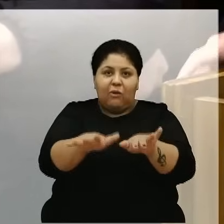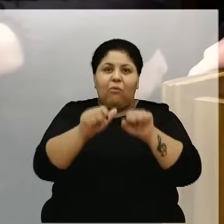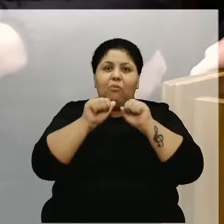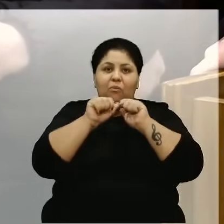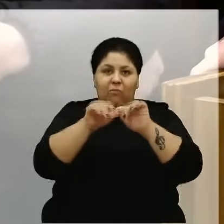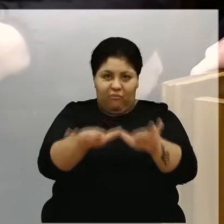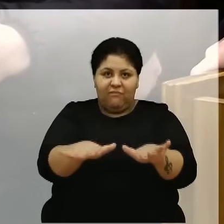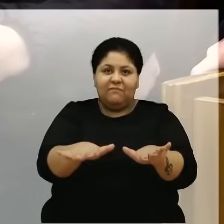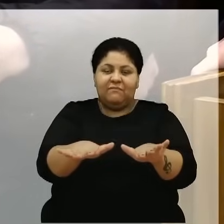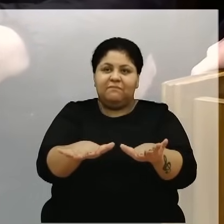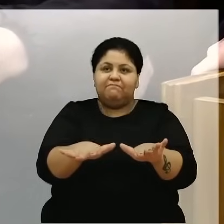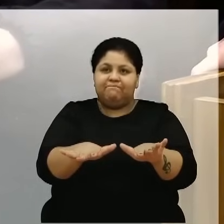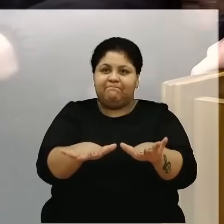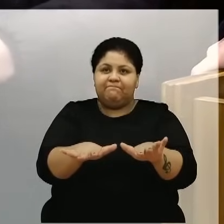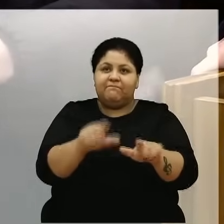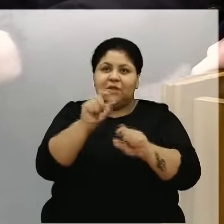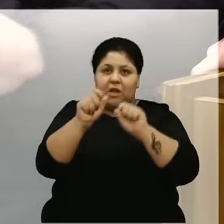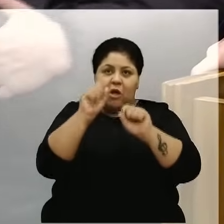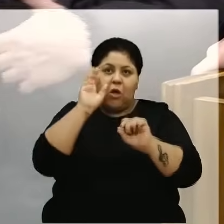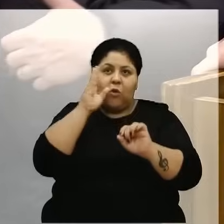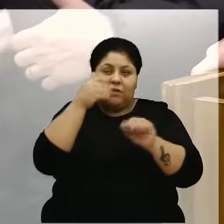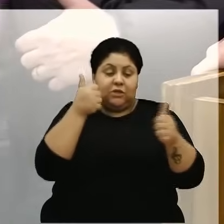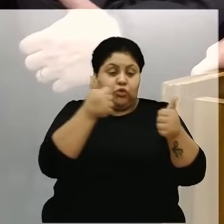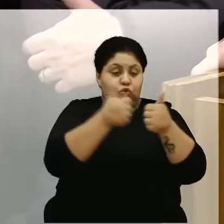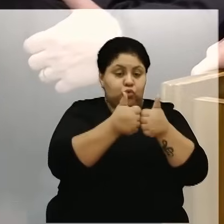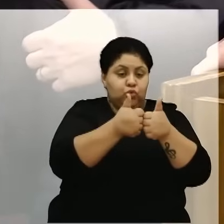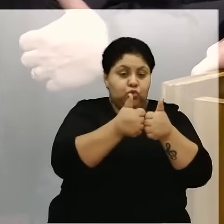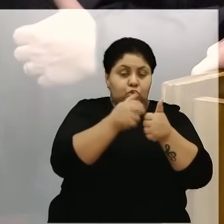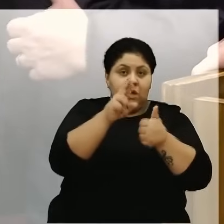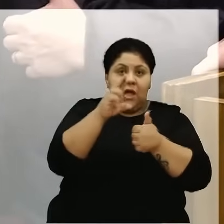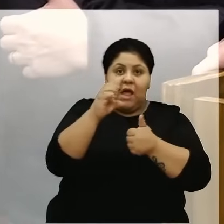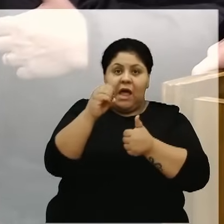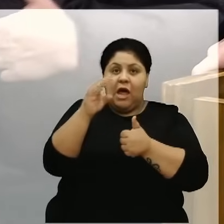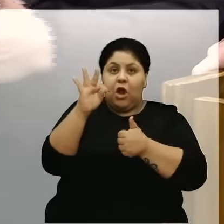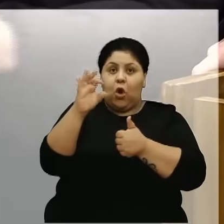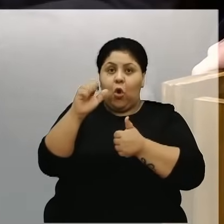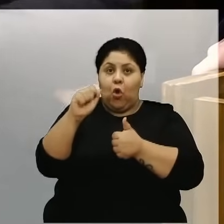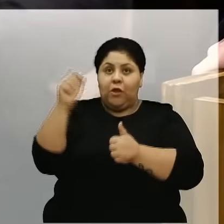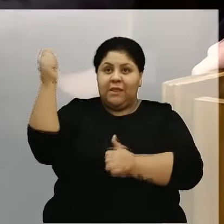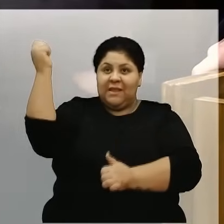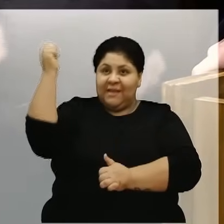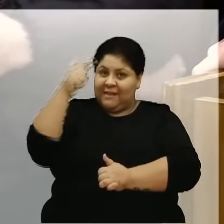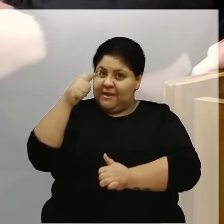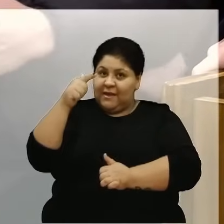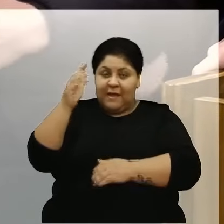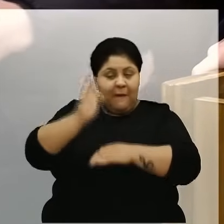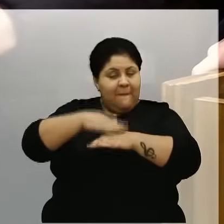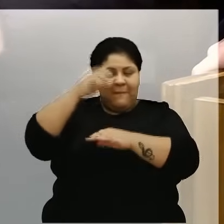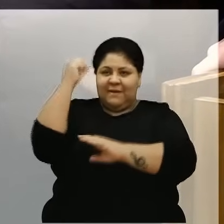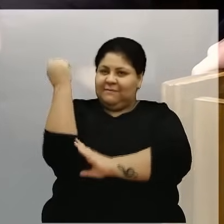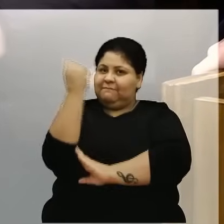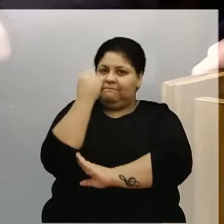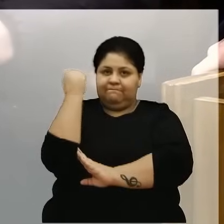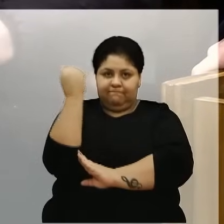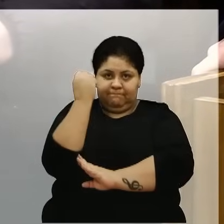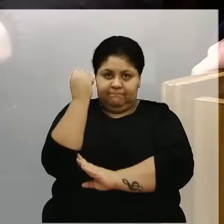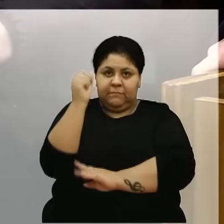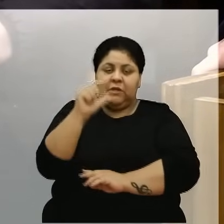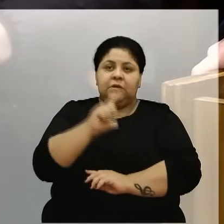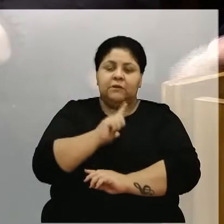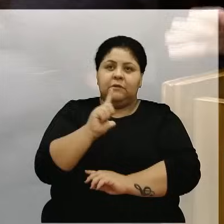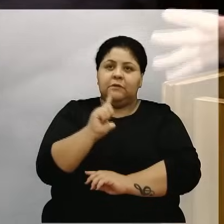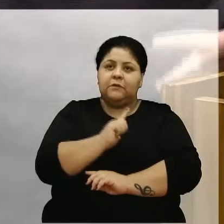lá está ocorrendo, né, junto à Rota do Sol, é muito mais grave. Nós temos ali